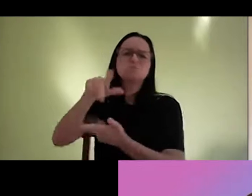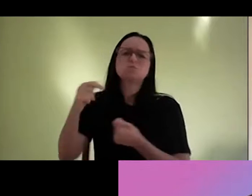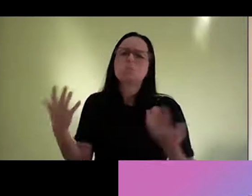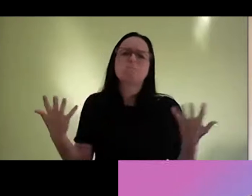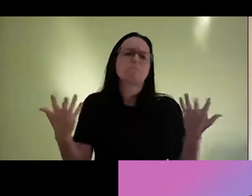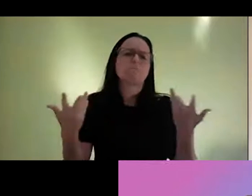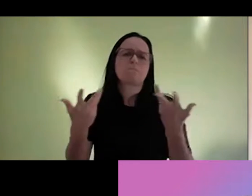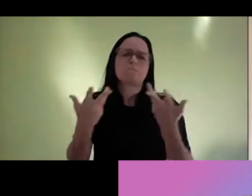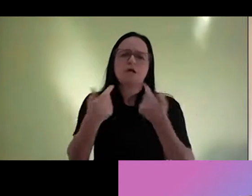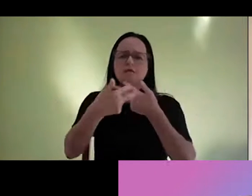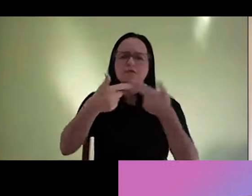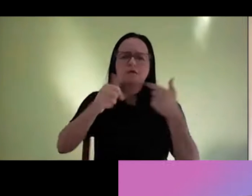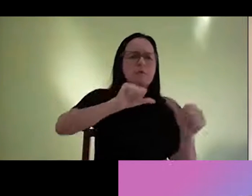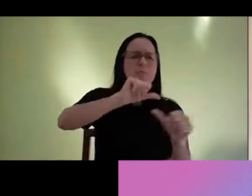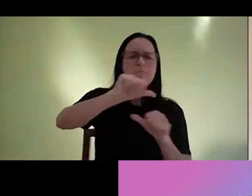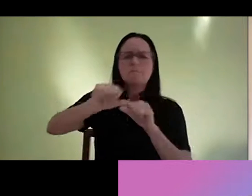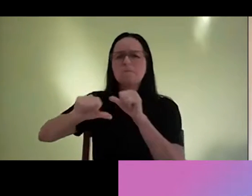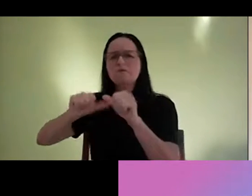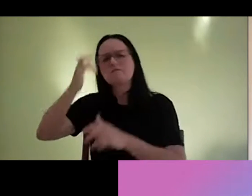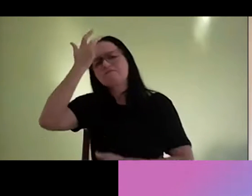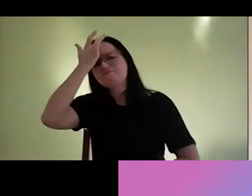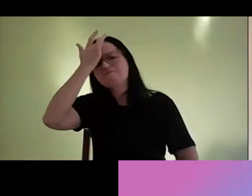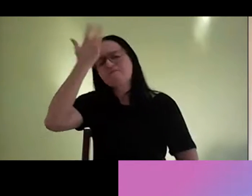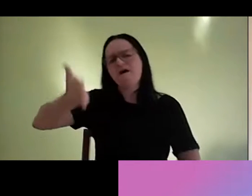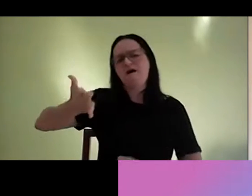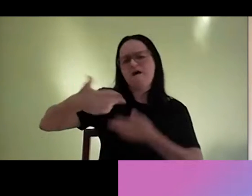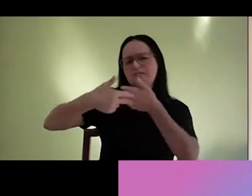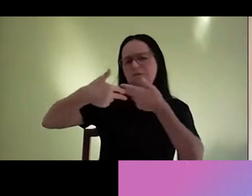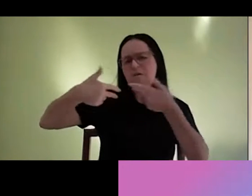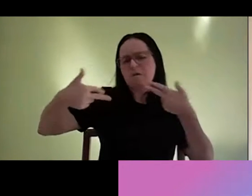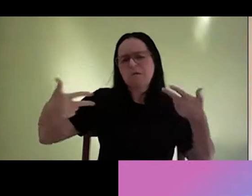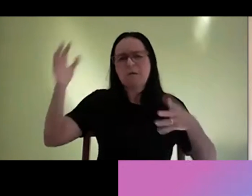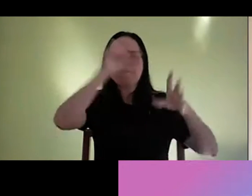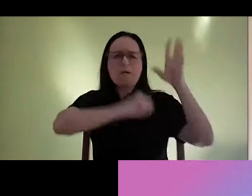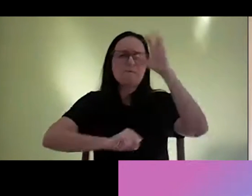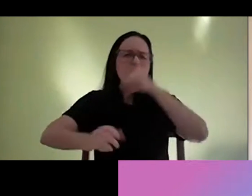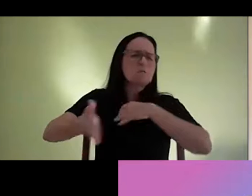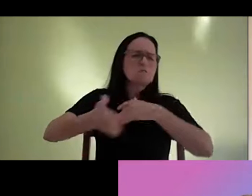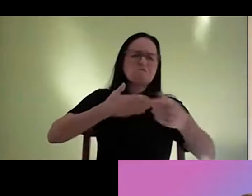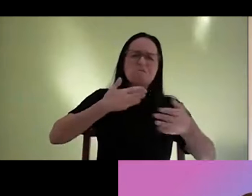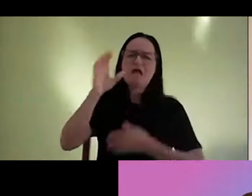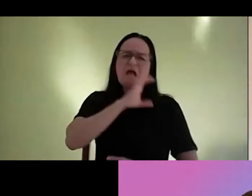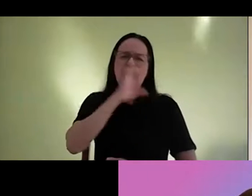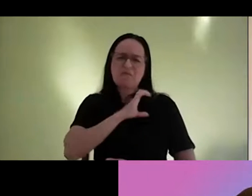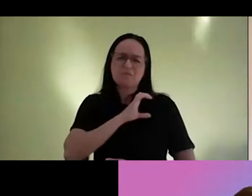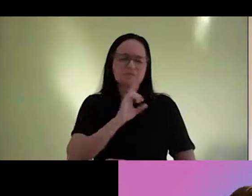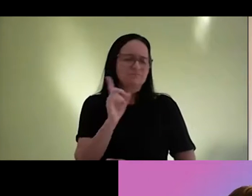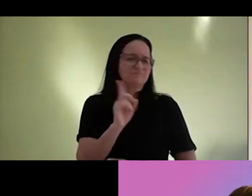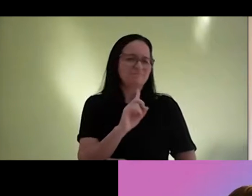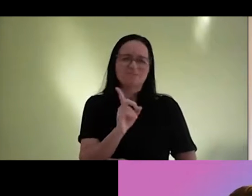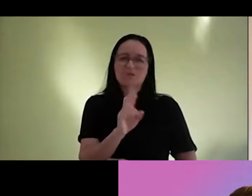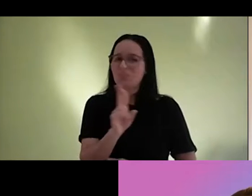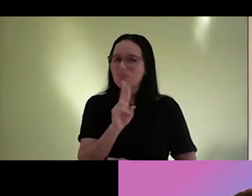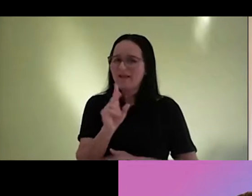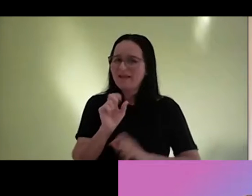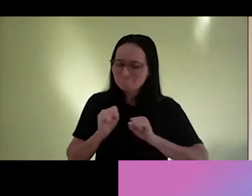faz transição de carreira super de boa que a gente aprende qualquer coisa do dia pra noite gente não é com muito esforço